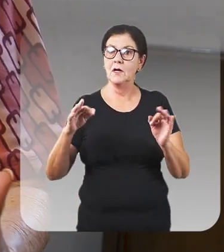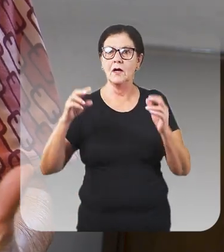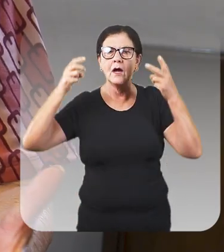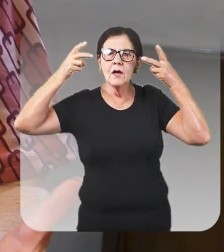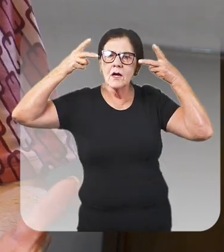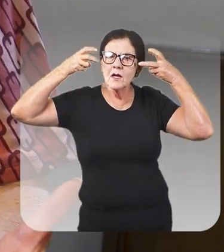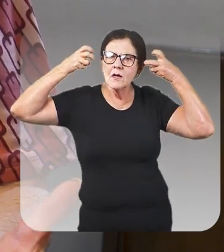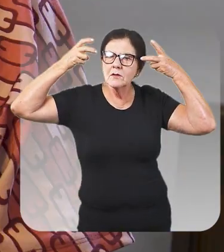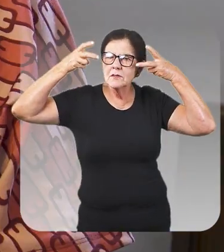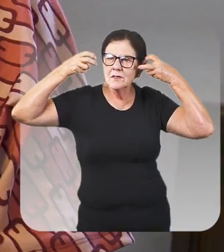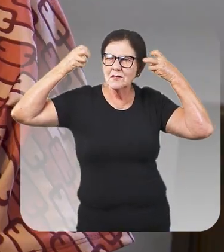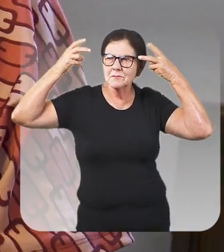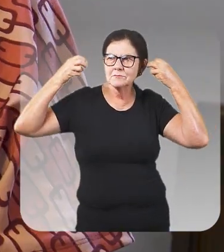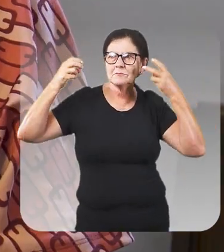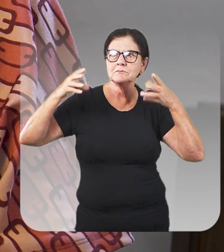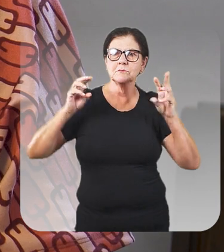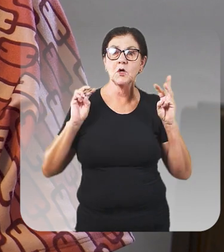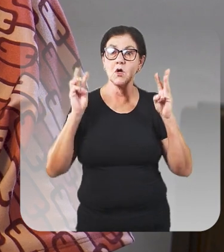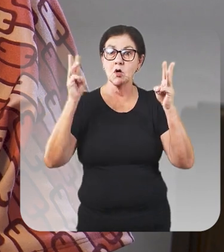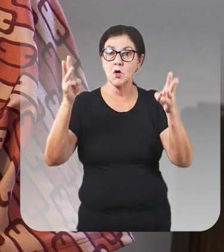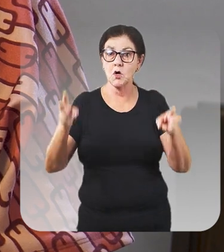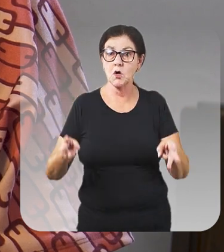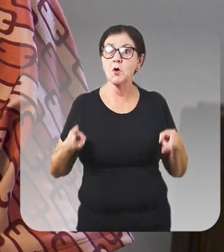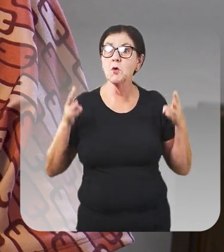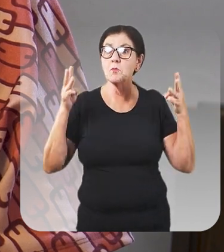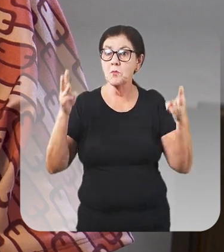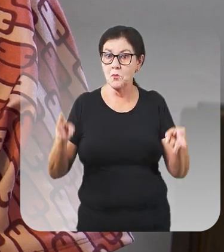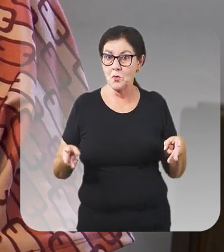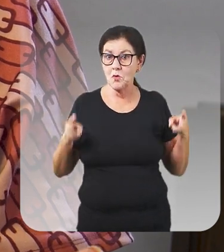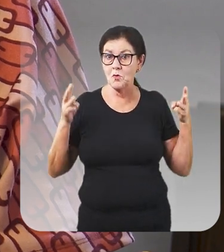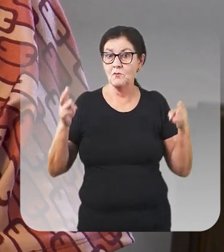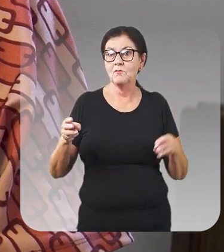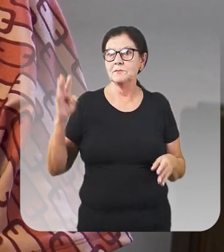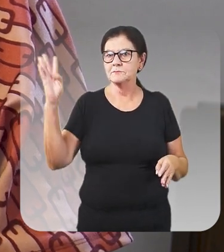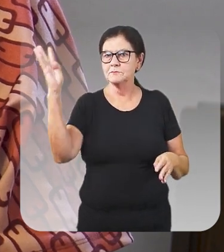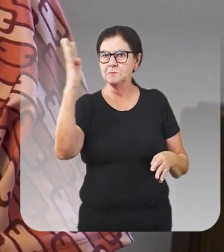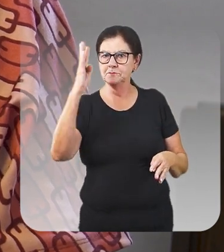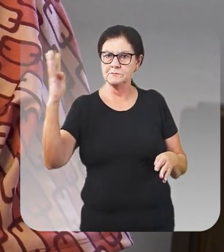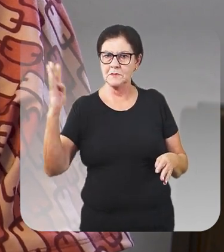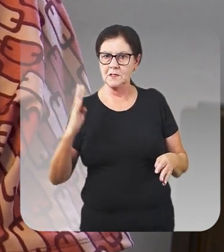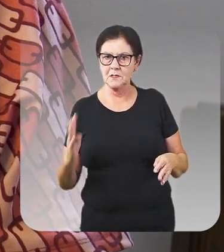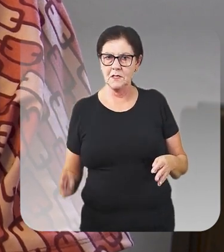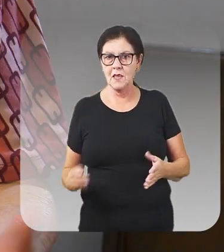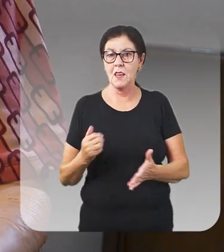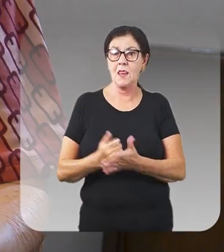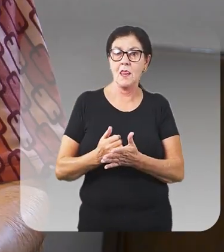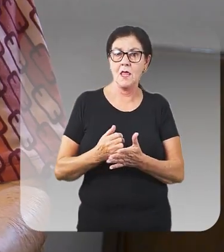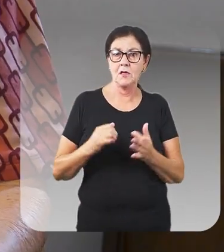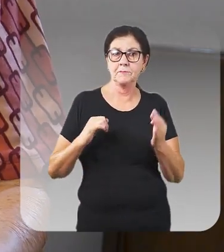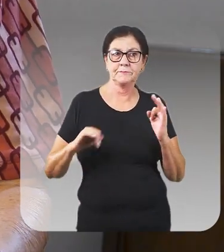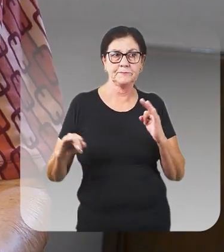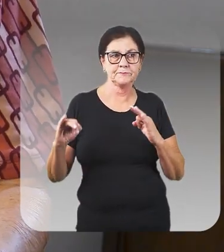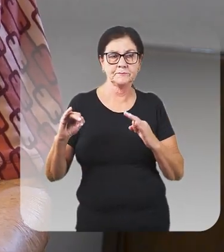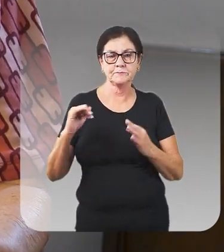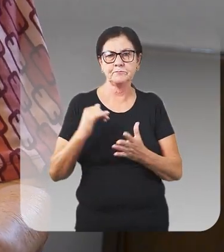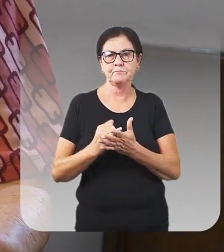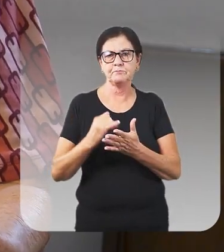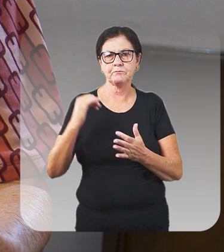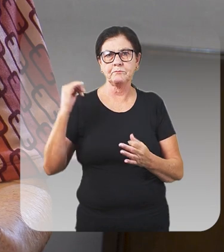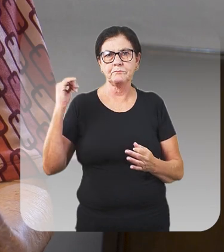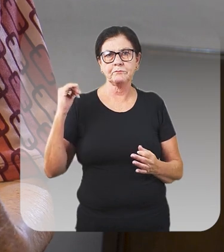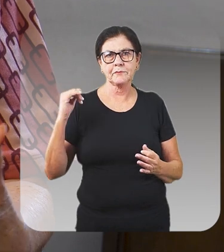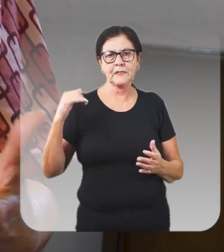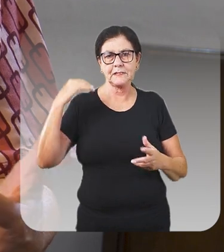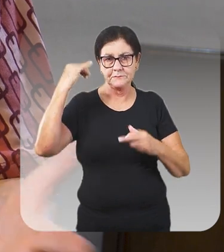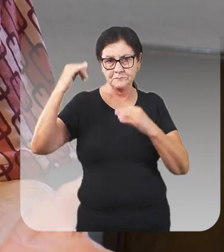povo brasileiro era manipulado. Por que era manipulado? Porque a maioria era ignorante. Não existia, assim,